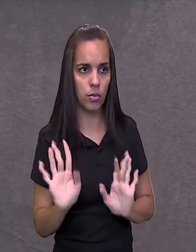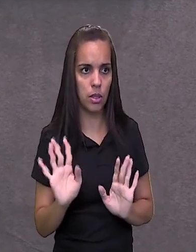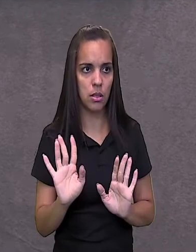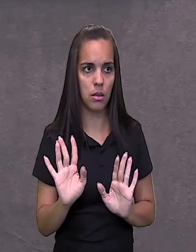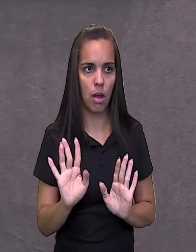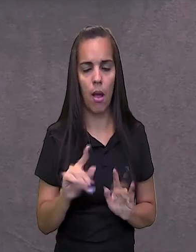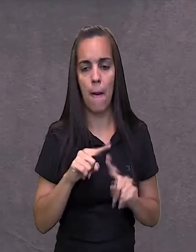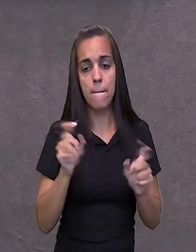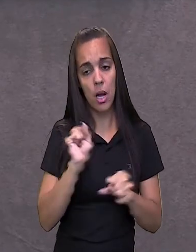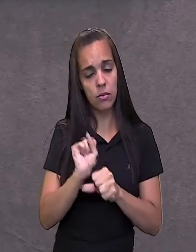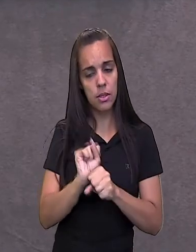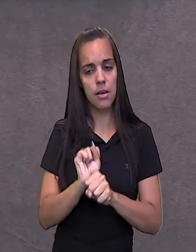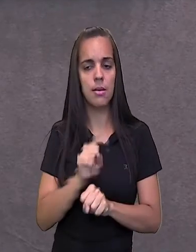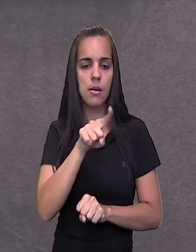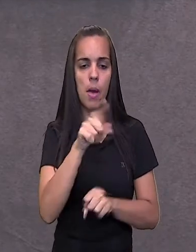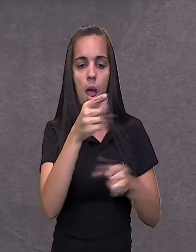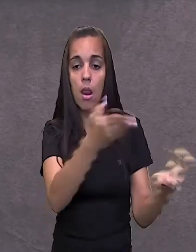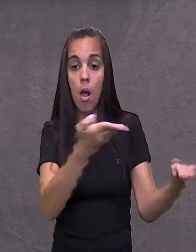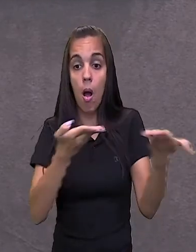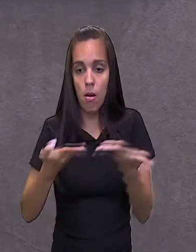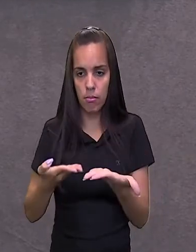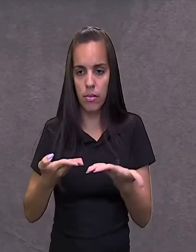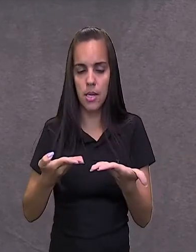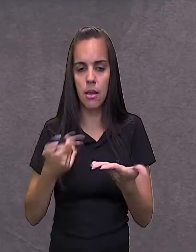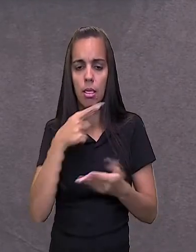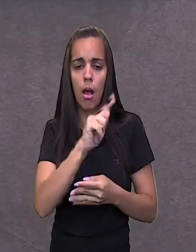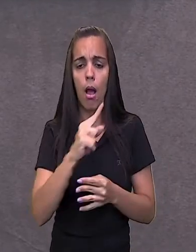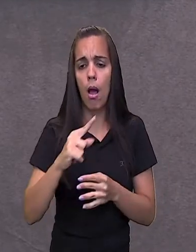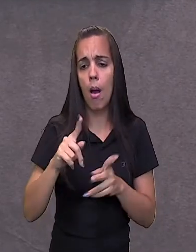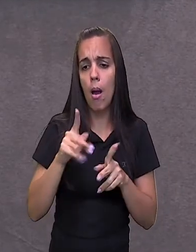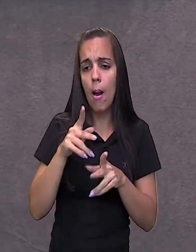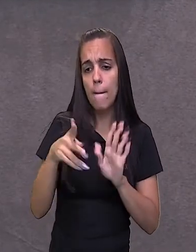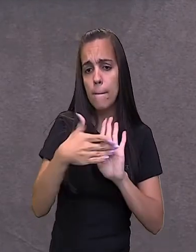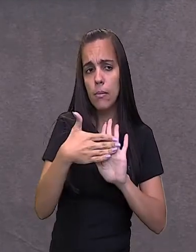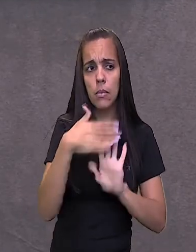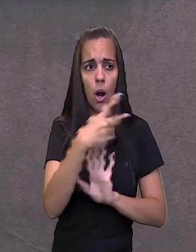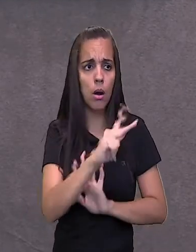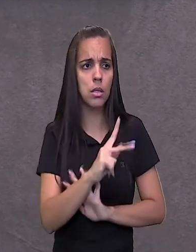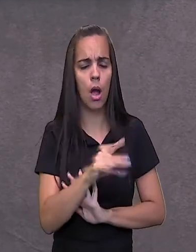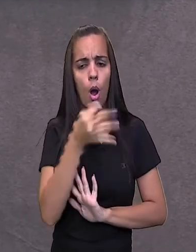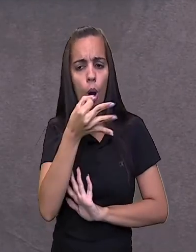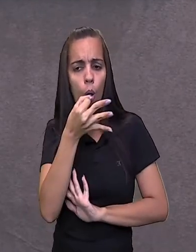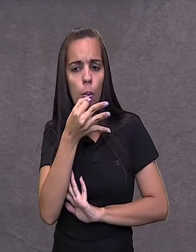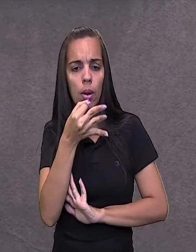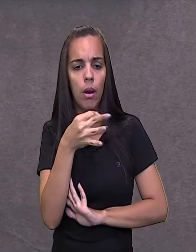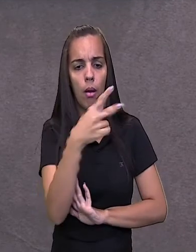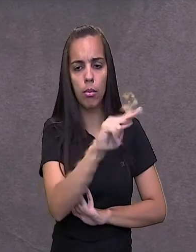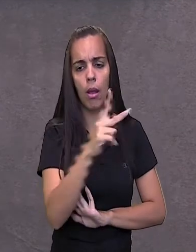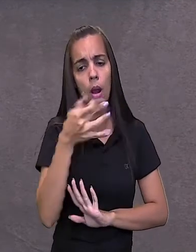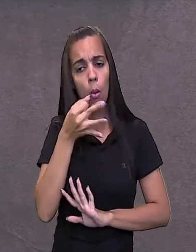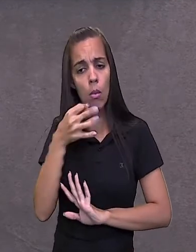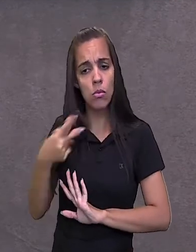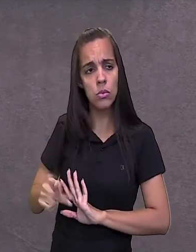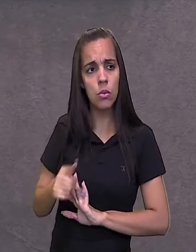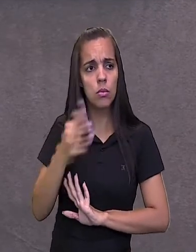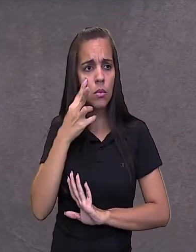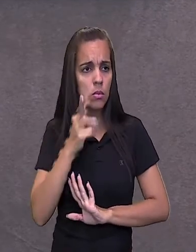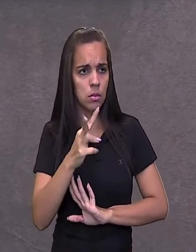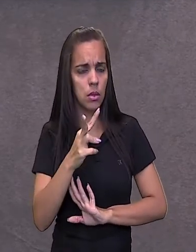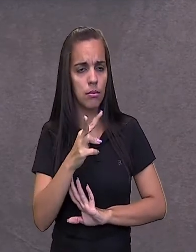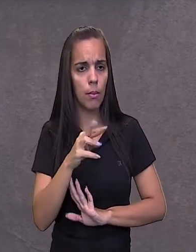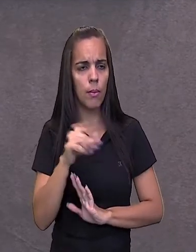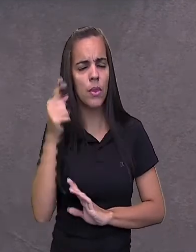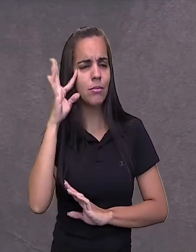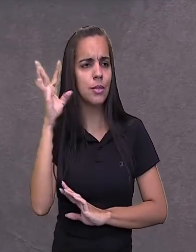e apresentar esses motivos. É fazer com que você tenha a sua opinião, mas por que você